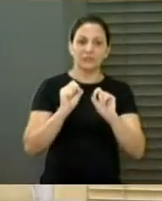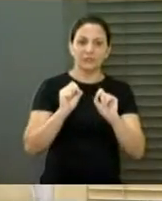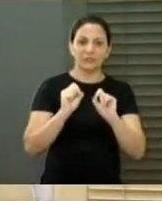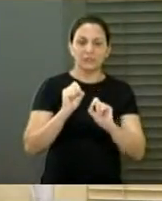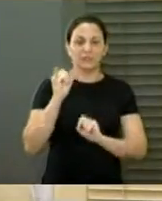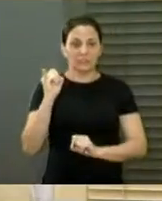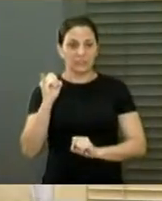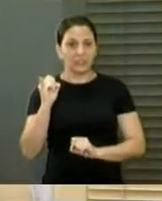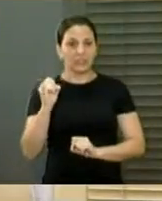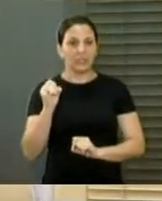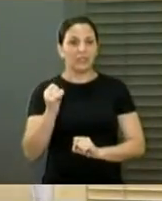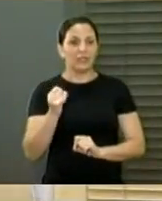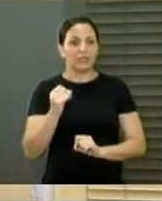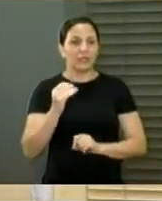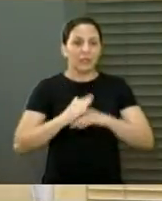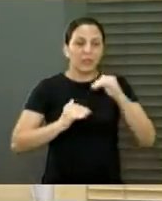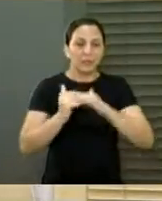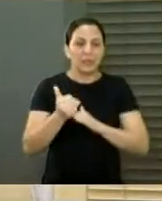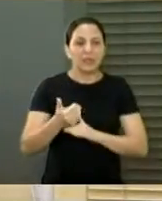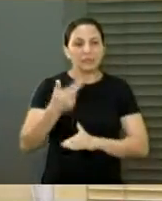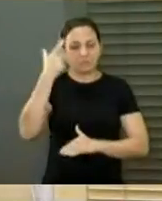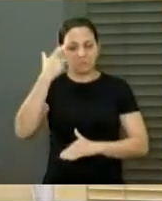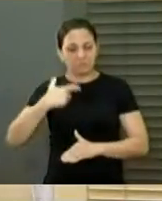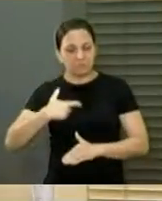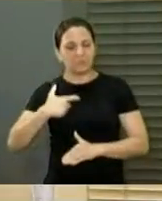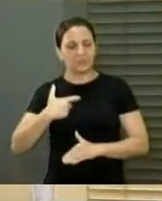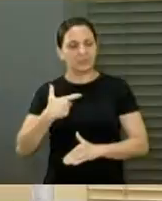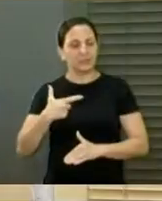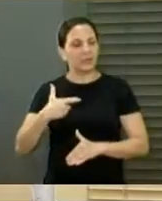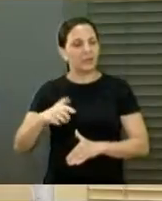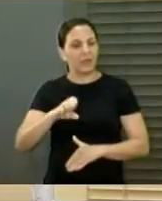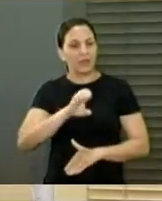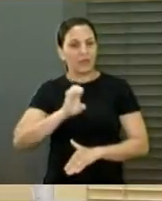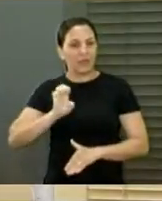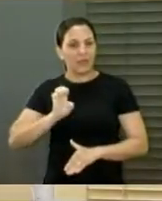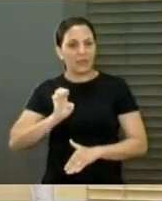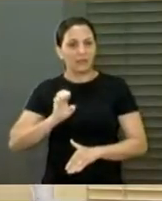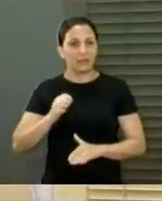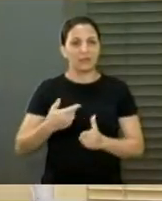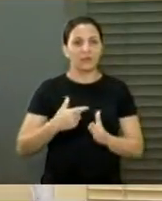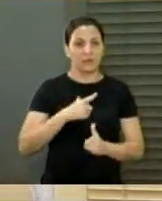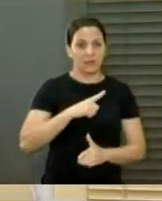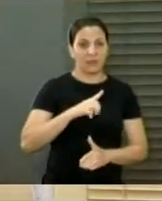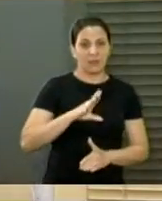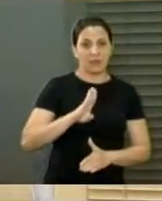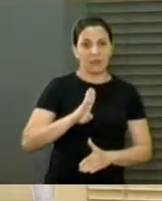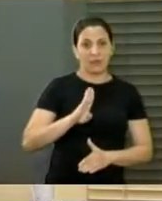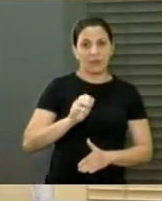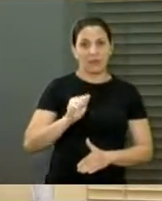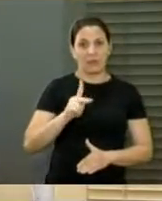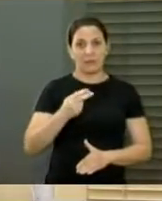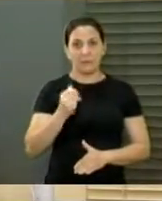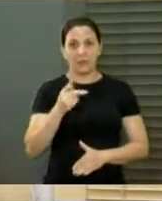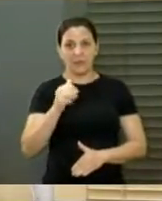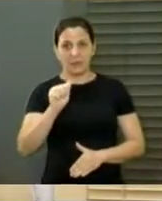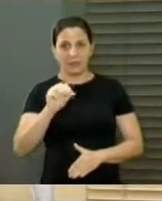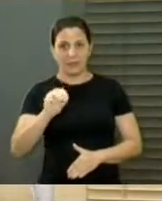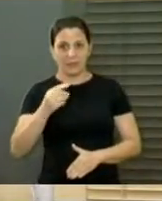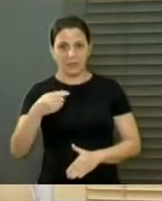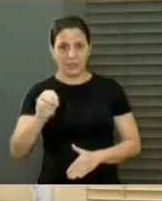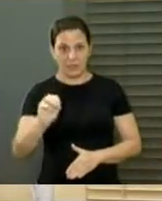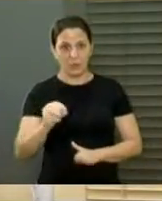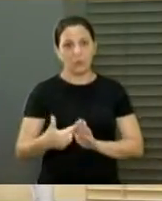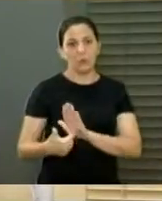dela. Aproveito e menciono o senhor Abraão, que tem feito a sua parte conforme ele nos colocou